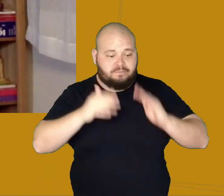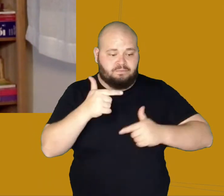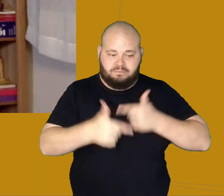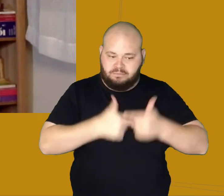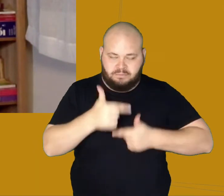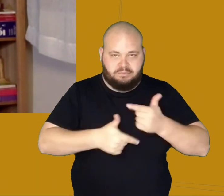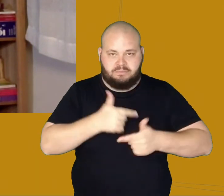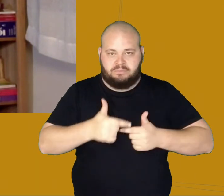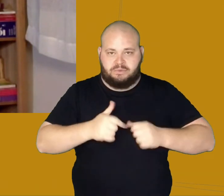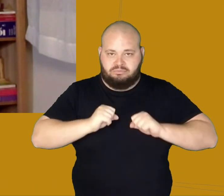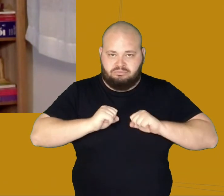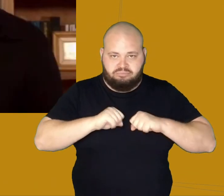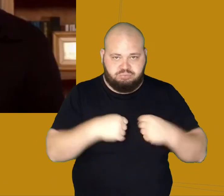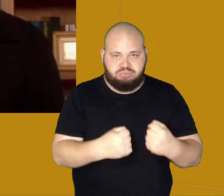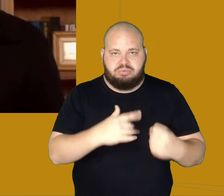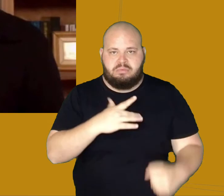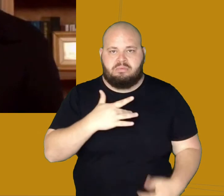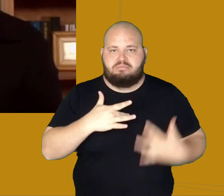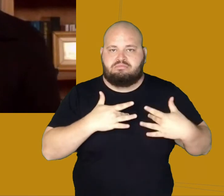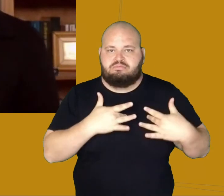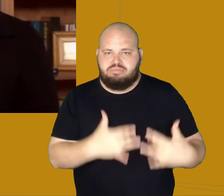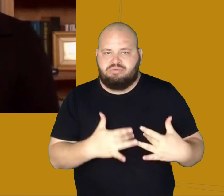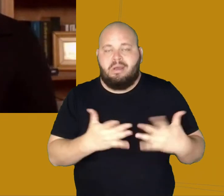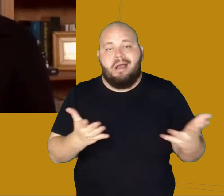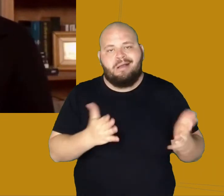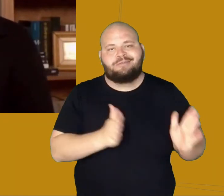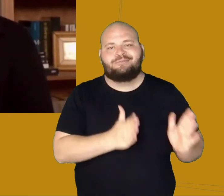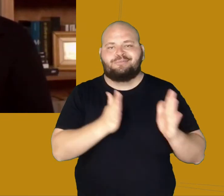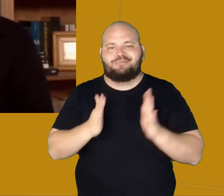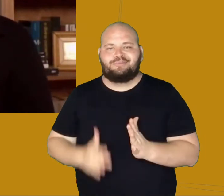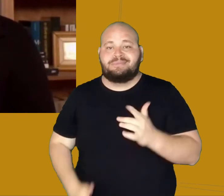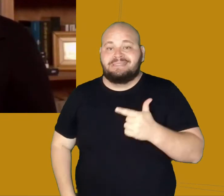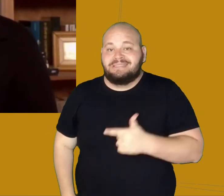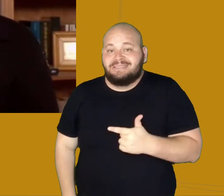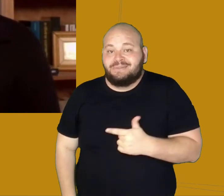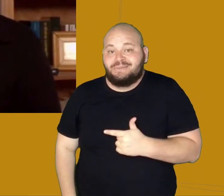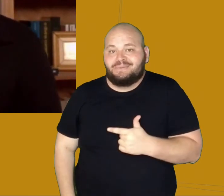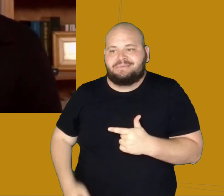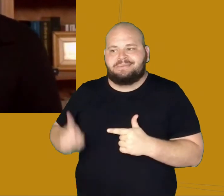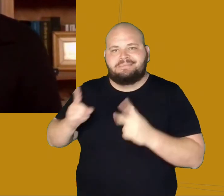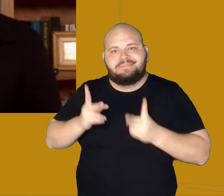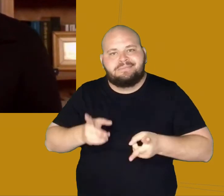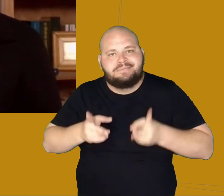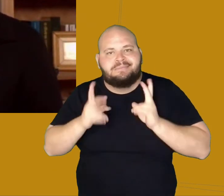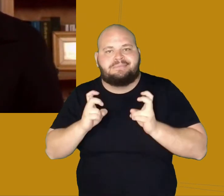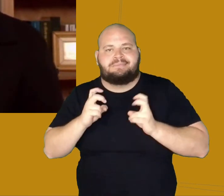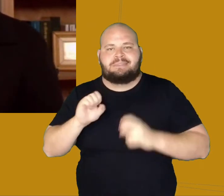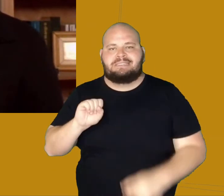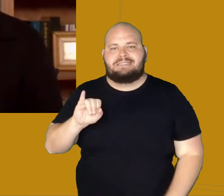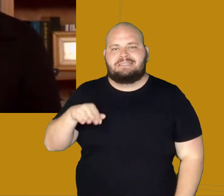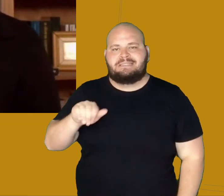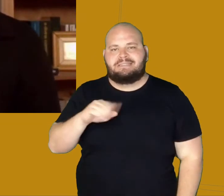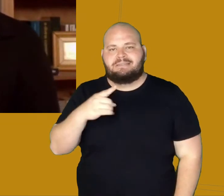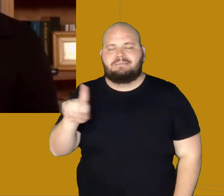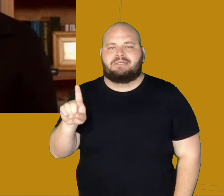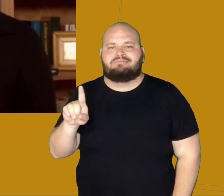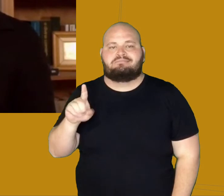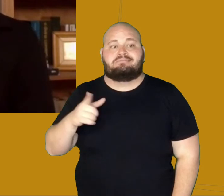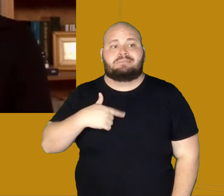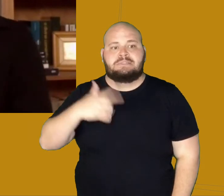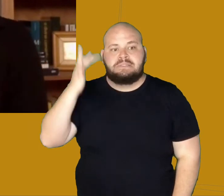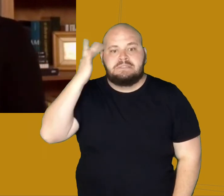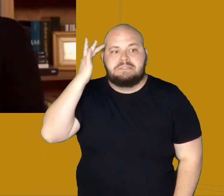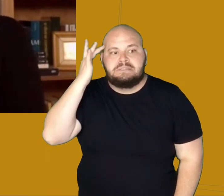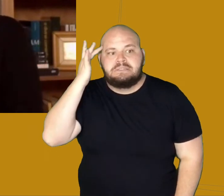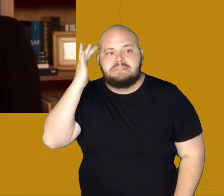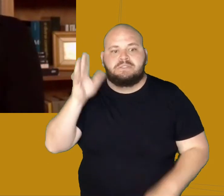trabalho compulsivamente. Com isso, penetramos na segunda etapa da percepção ou da evolução do Simão Bacamarte.